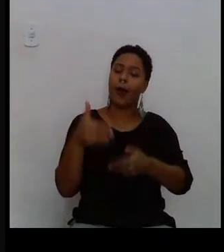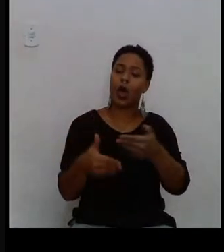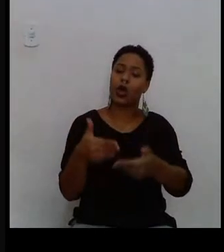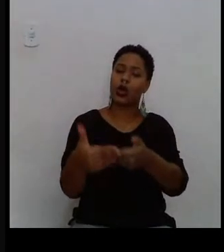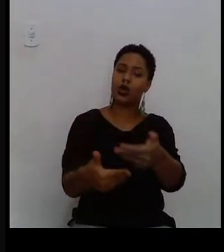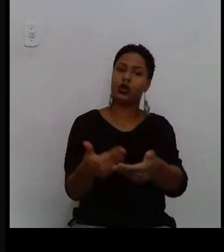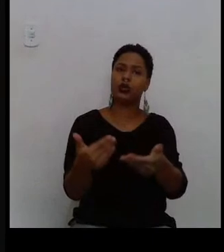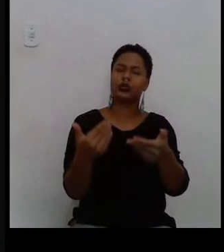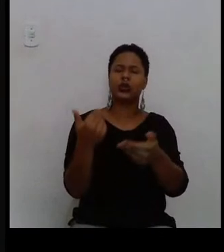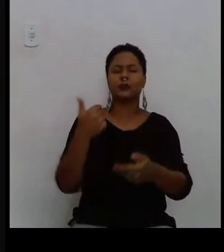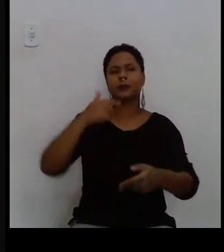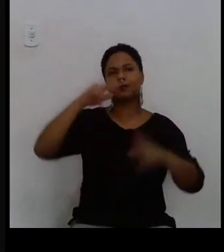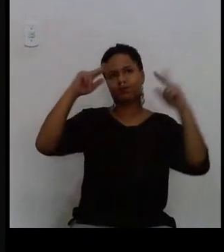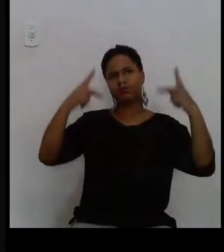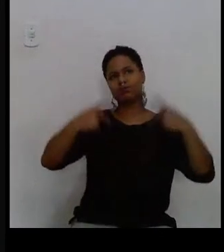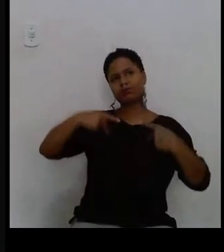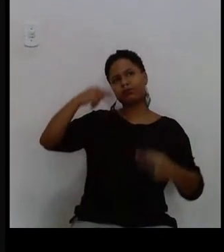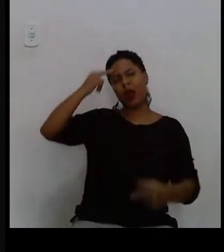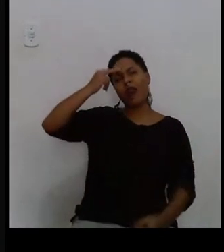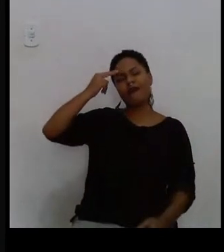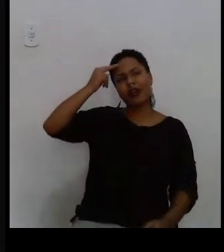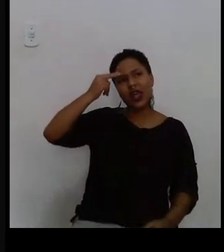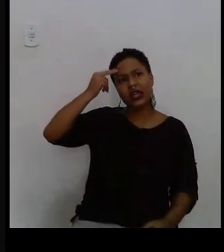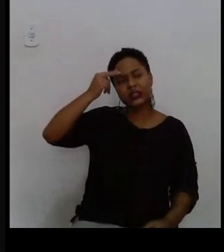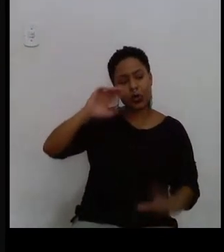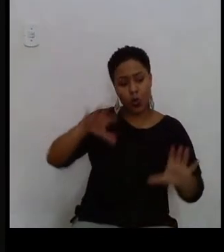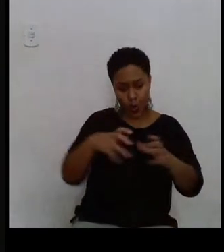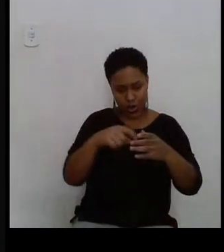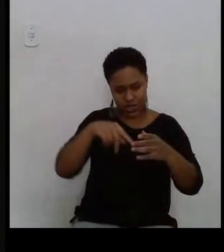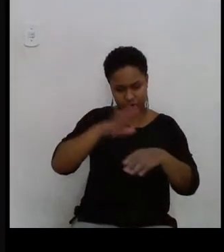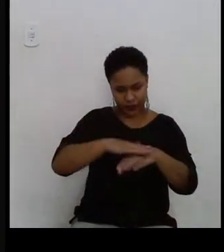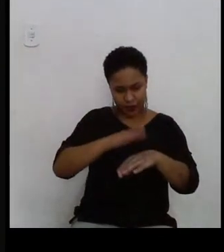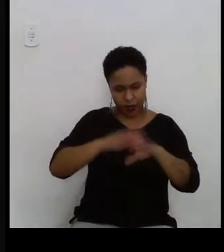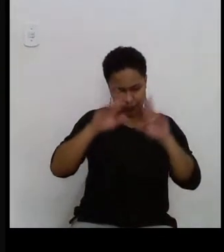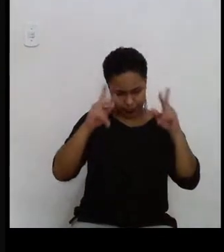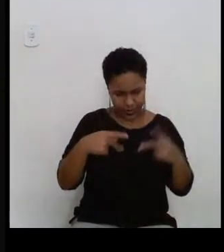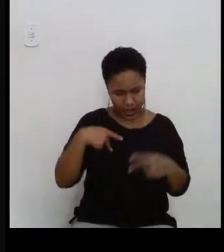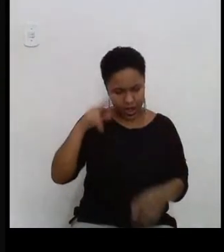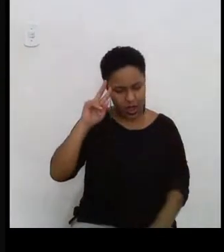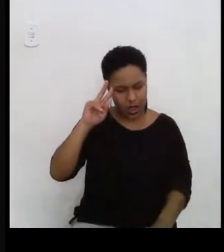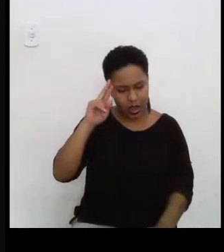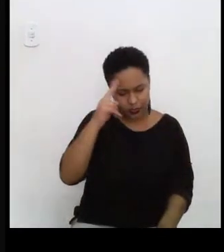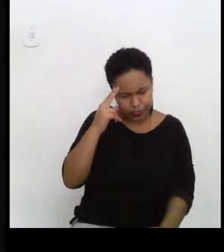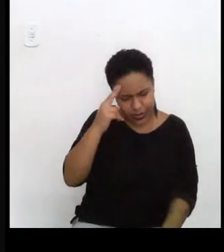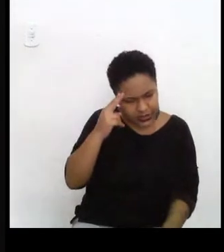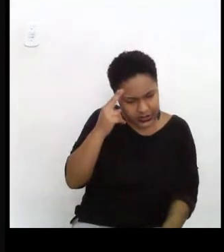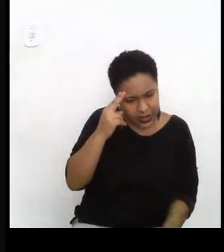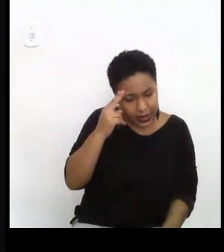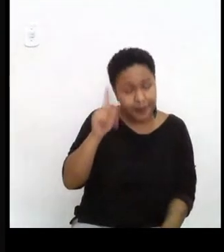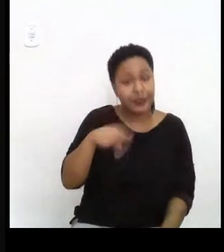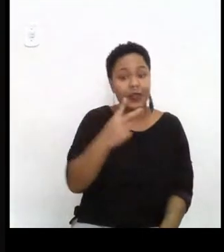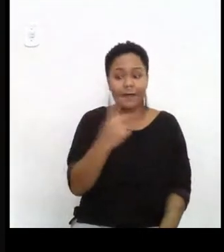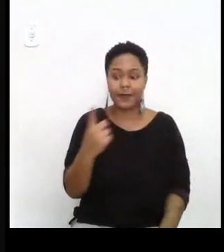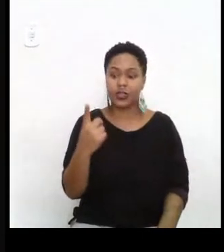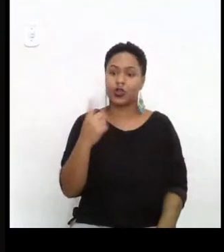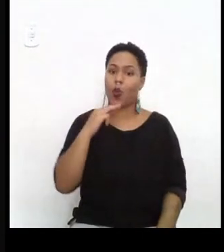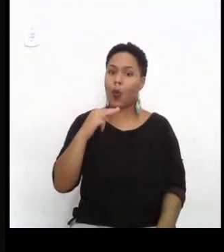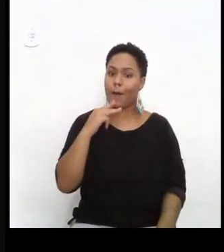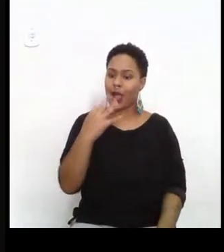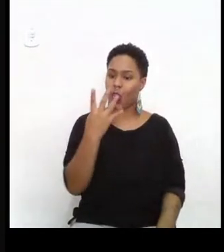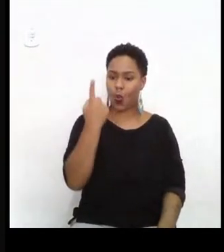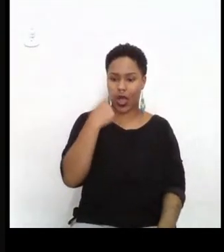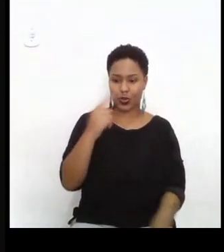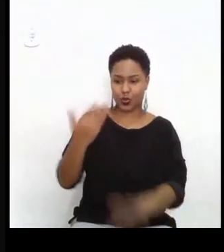reflexão interna em colectivo Advance o Neymar Sul Quatro dias antes da inauguração de Memorial